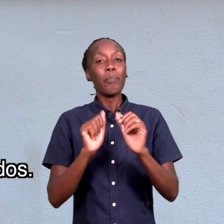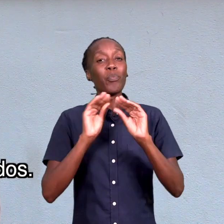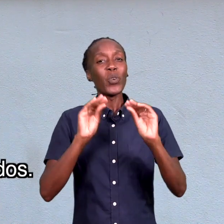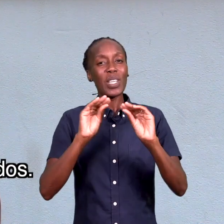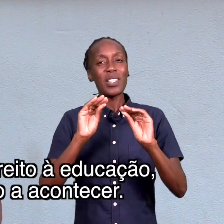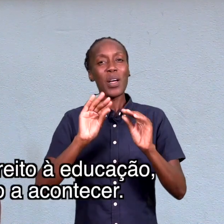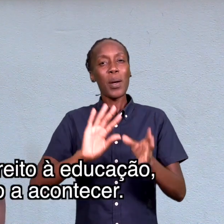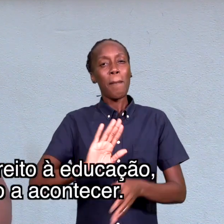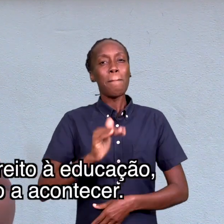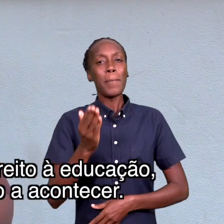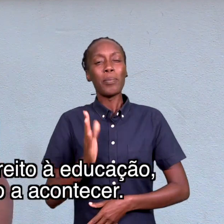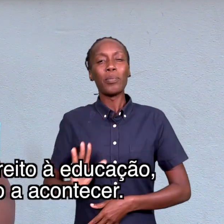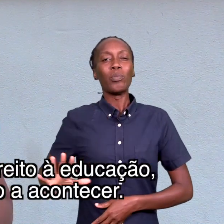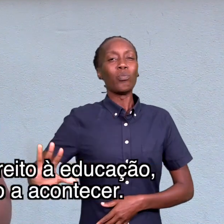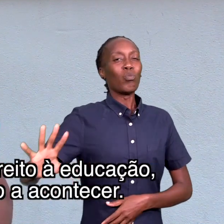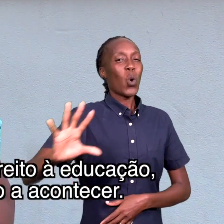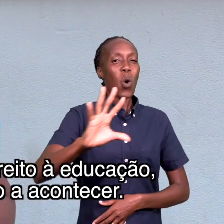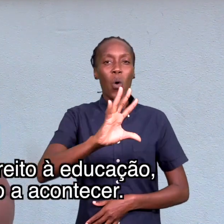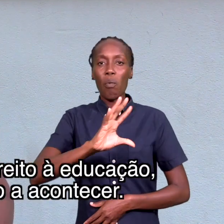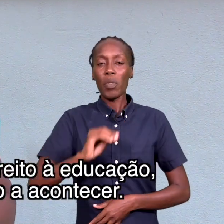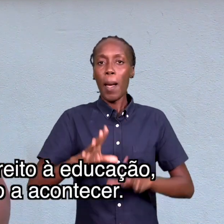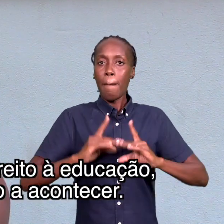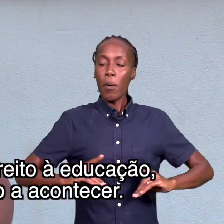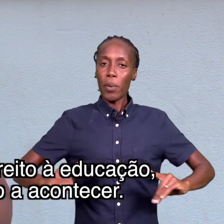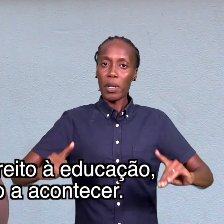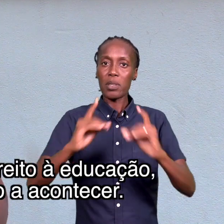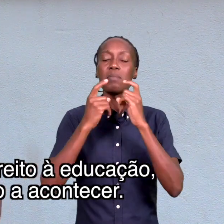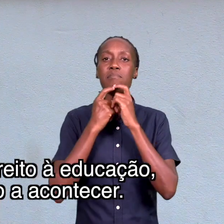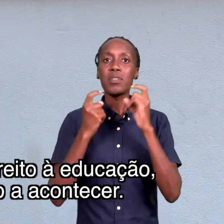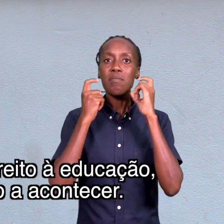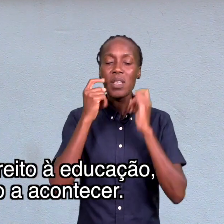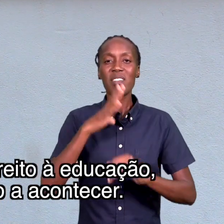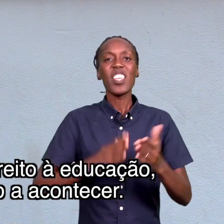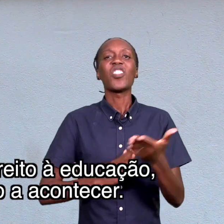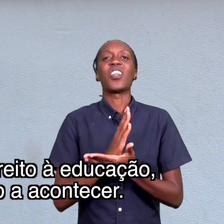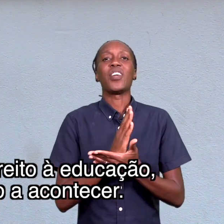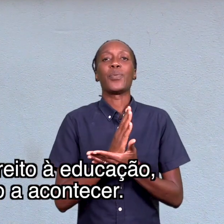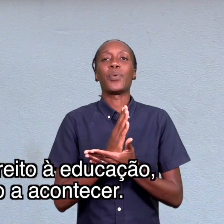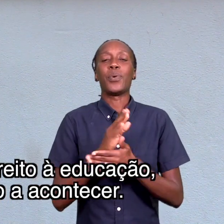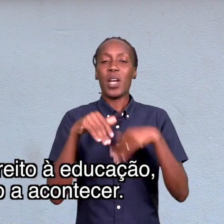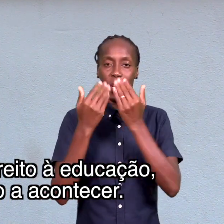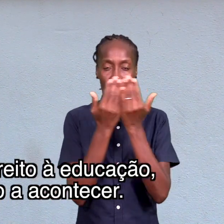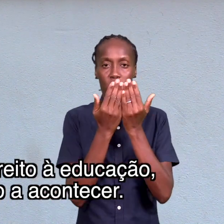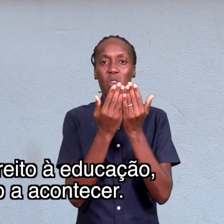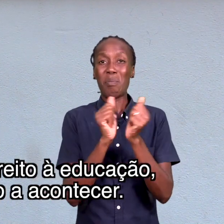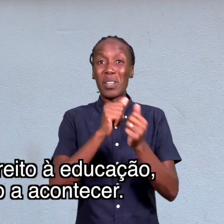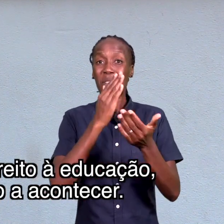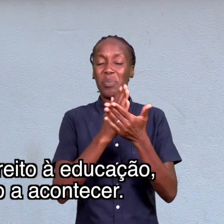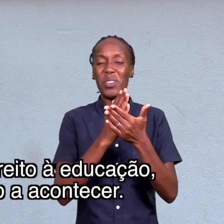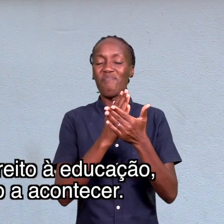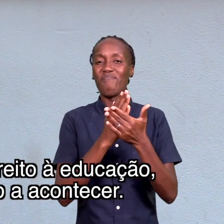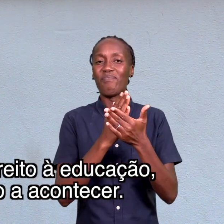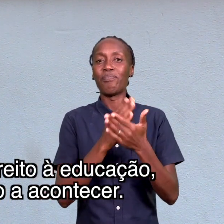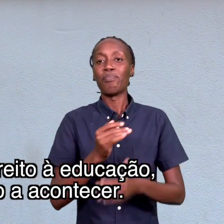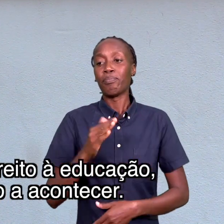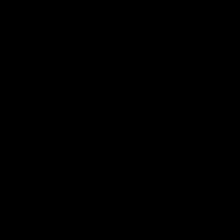para todos, todo moçambicano, todo cidadão moçambicano, têm direito à educação, mas na prática não